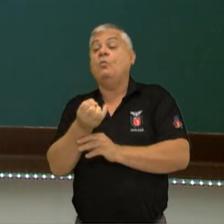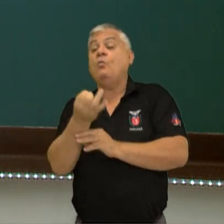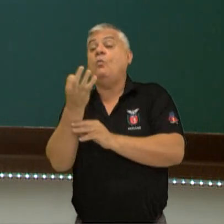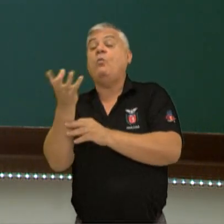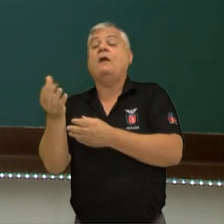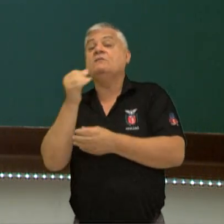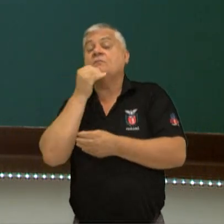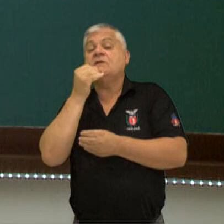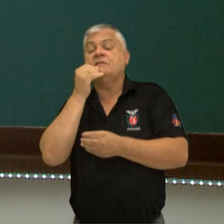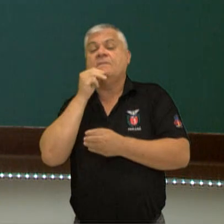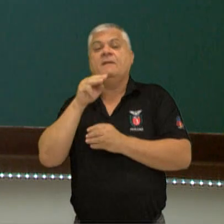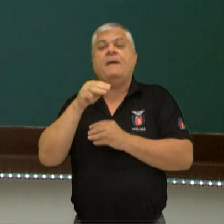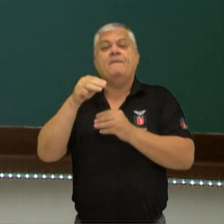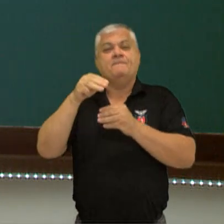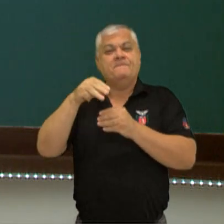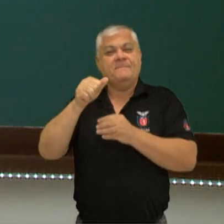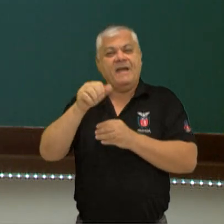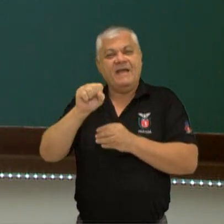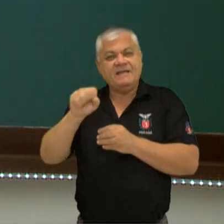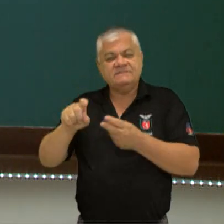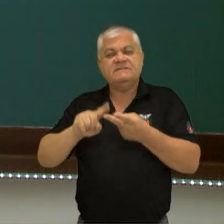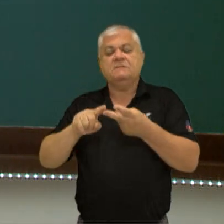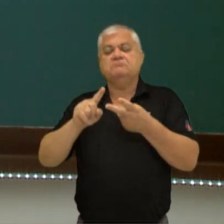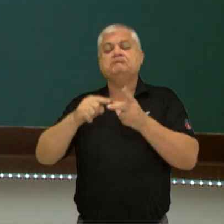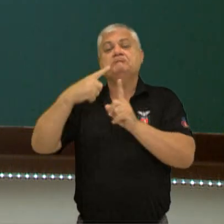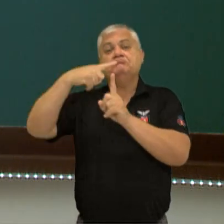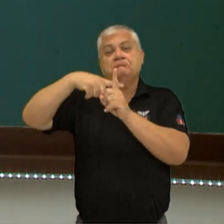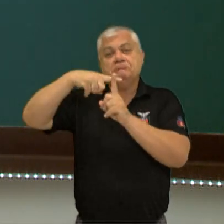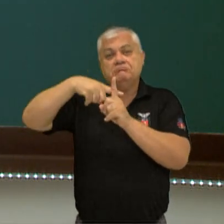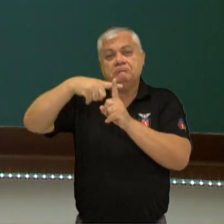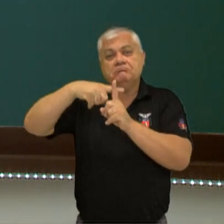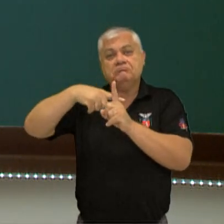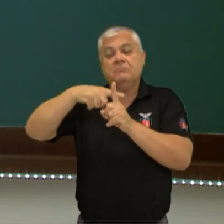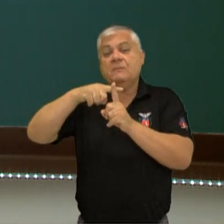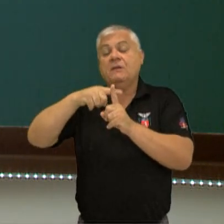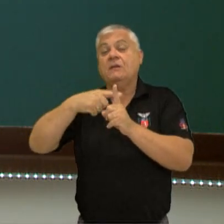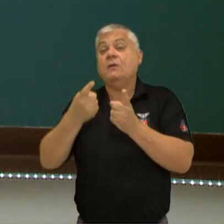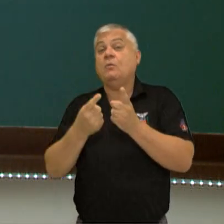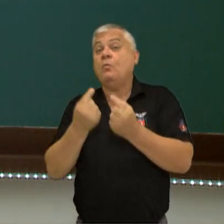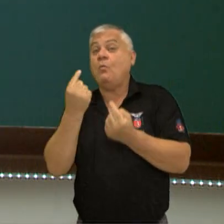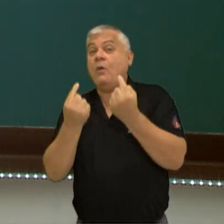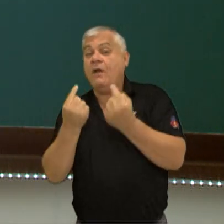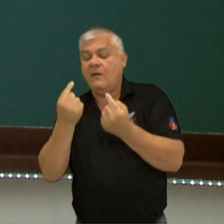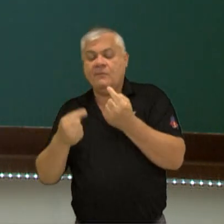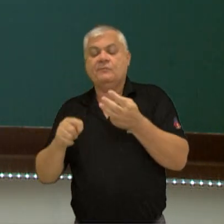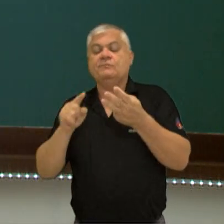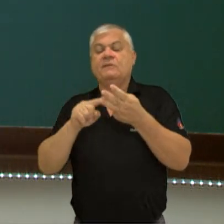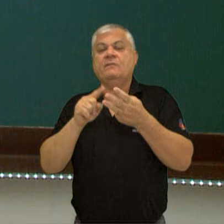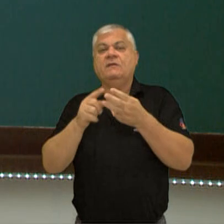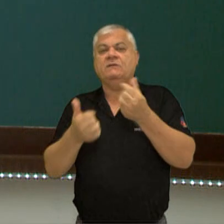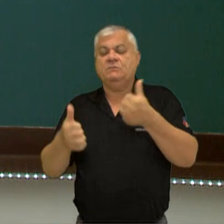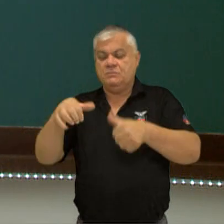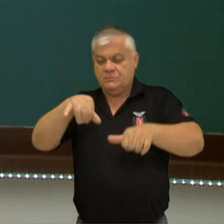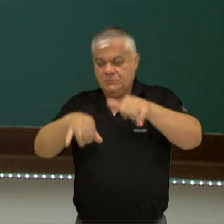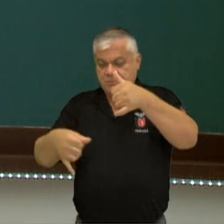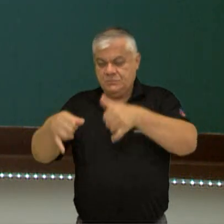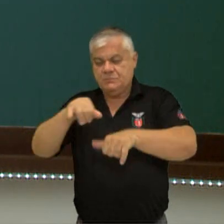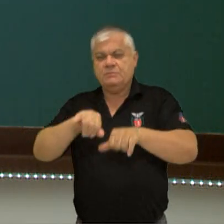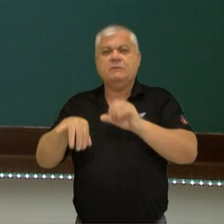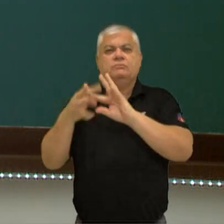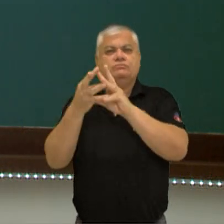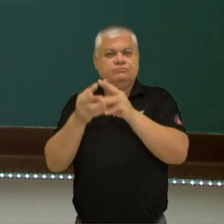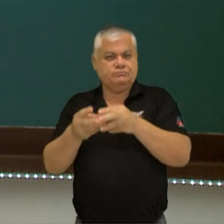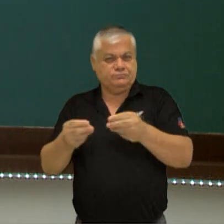solvente que eu estou utilizando, e também qual é a temperatura que eu estou realizando essa dissolução aí do meu soluto